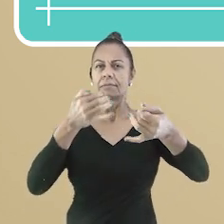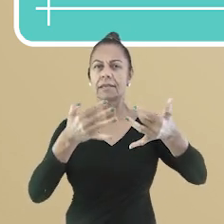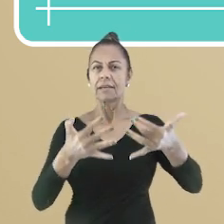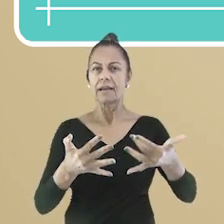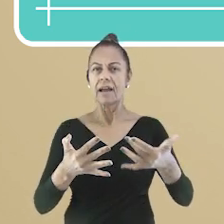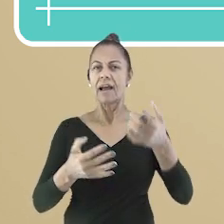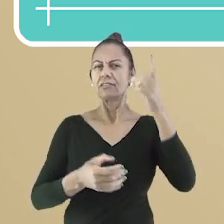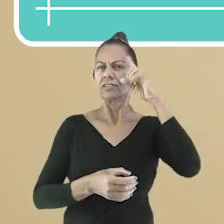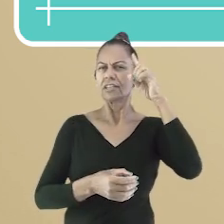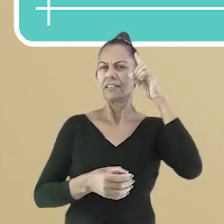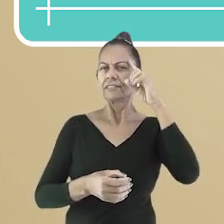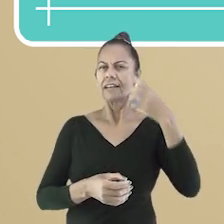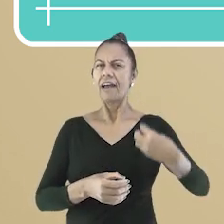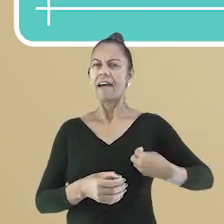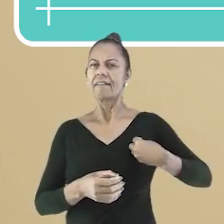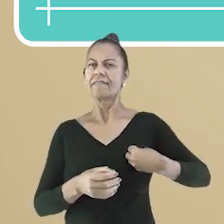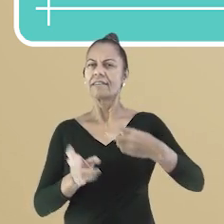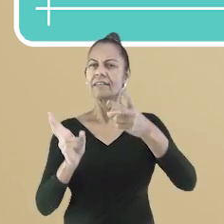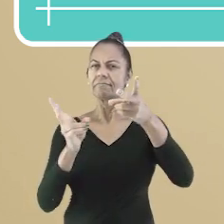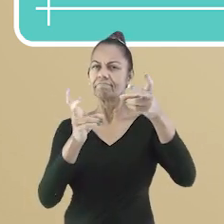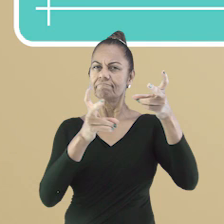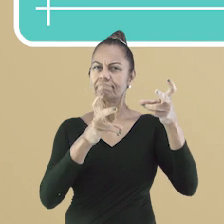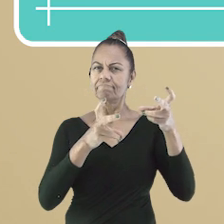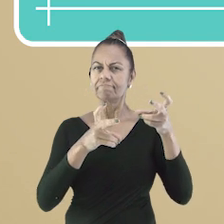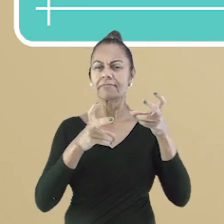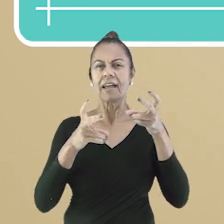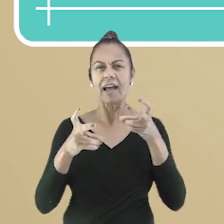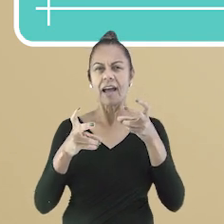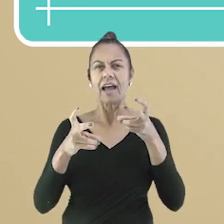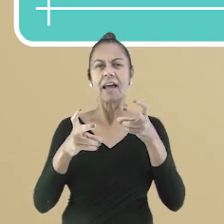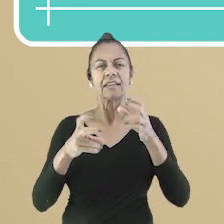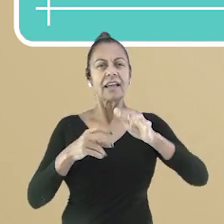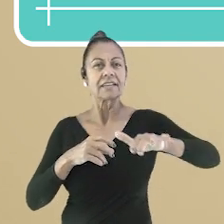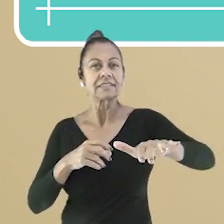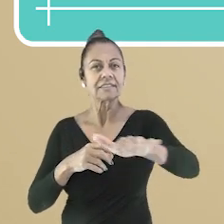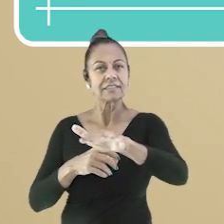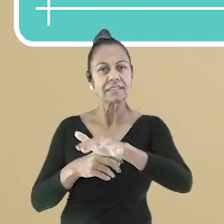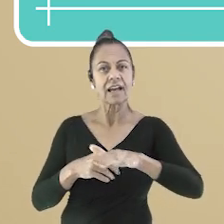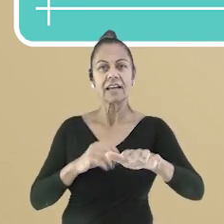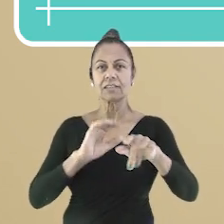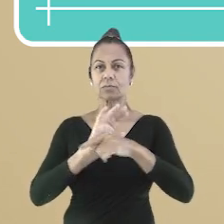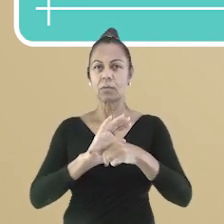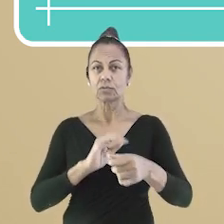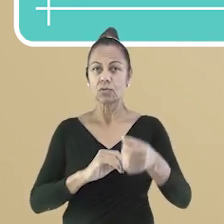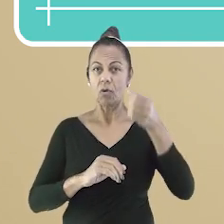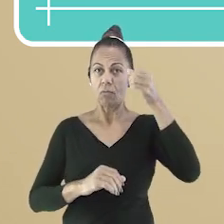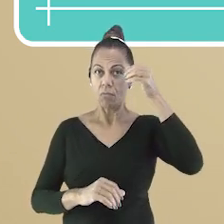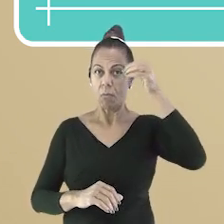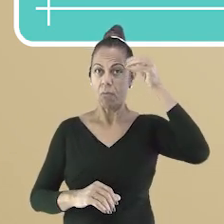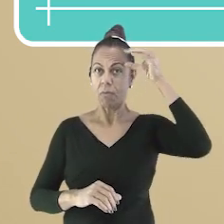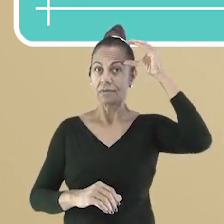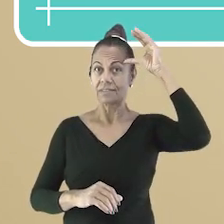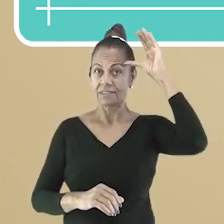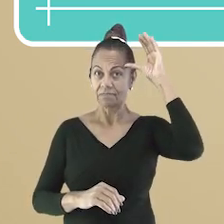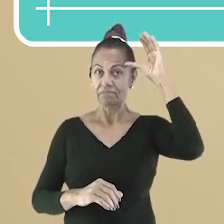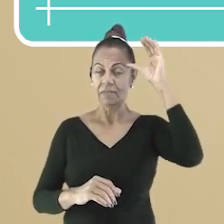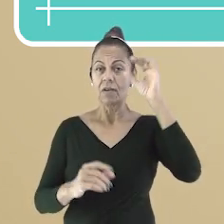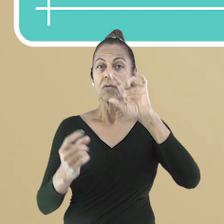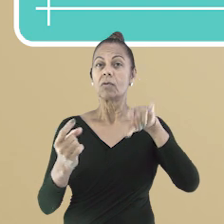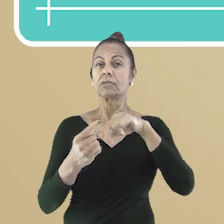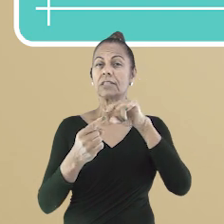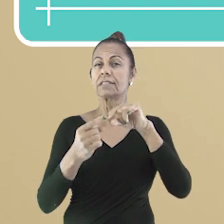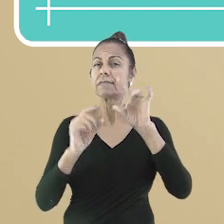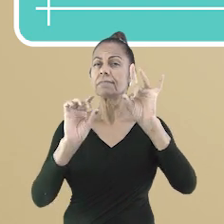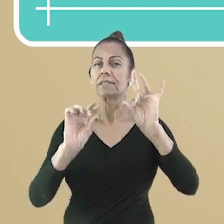a realidade, operando sobre as representações construídas em várias áreas do conhecimento. O